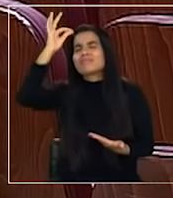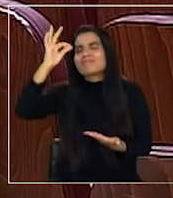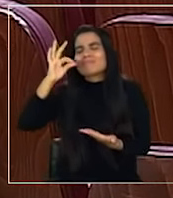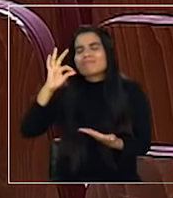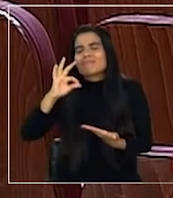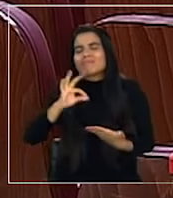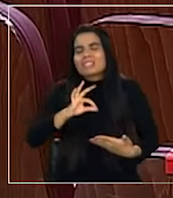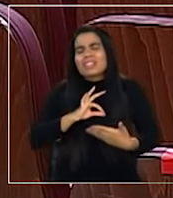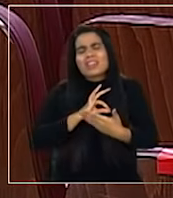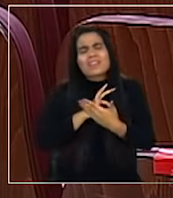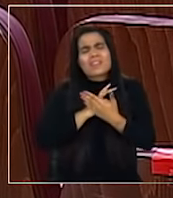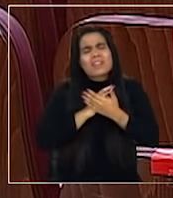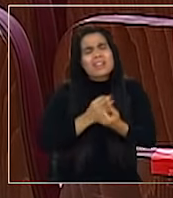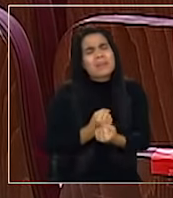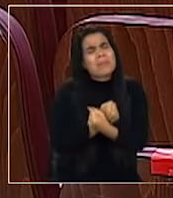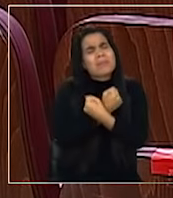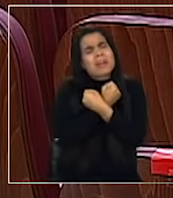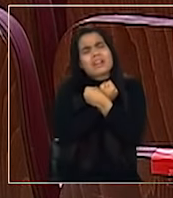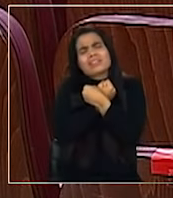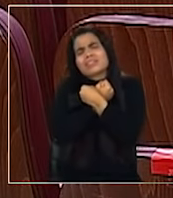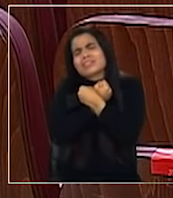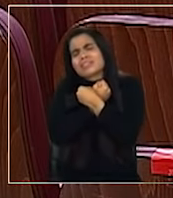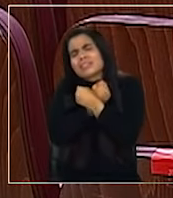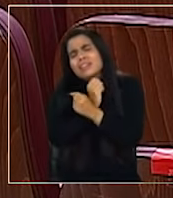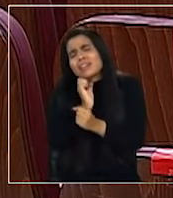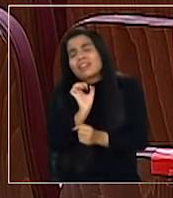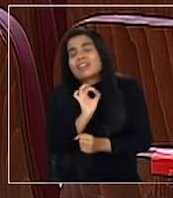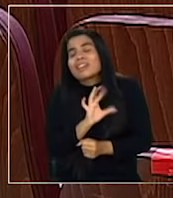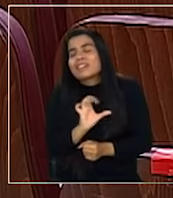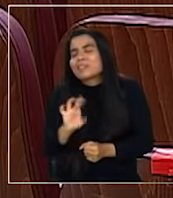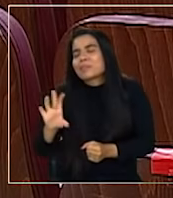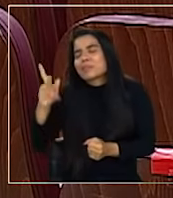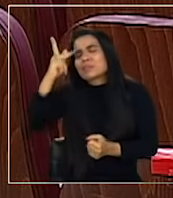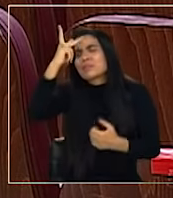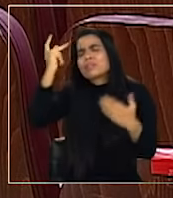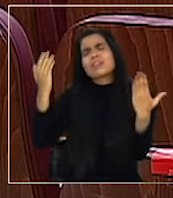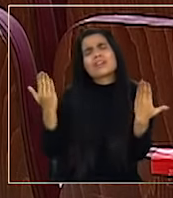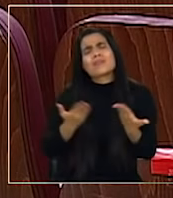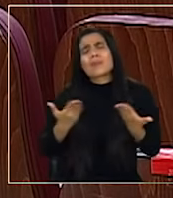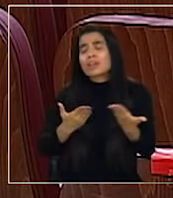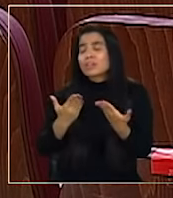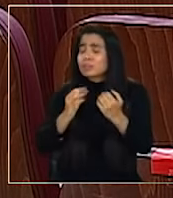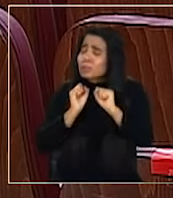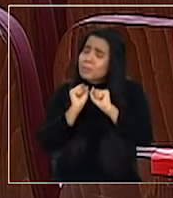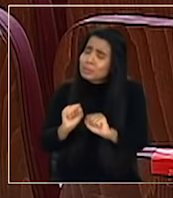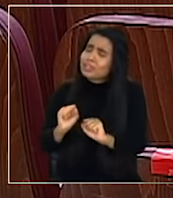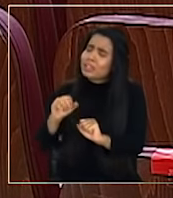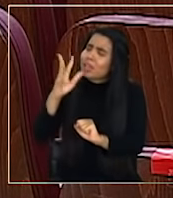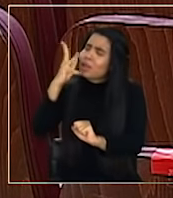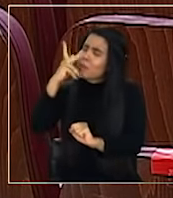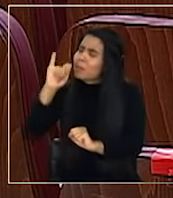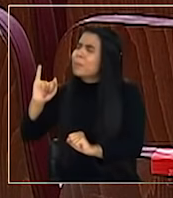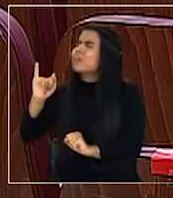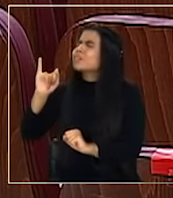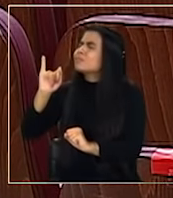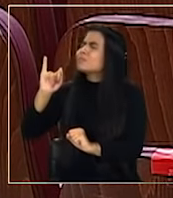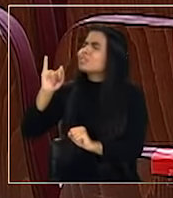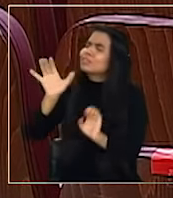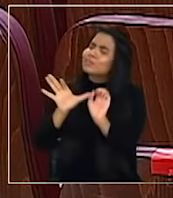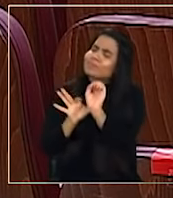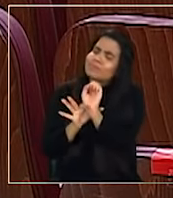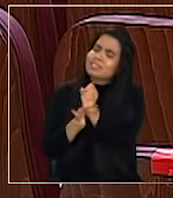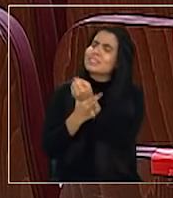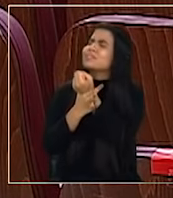esta pessoa. Vem, envolve esta pessoa com o teu poder, meu Pai, com a tua